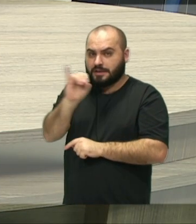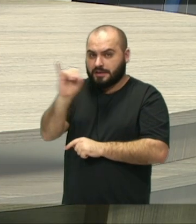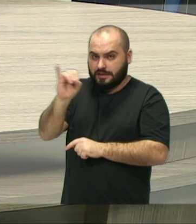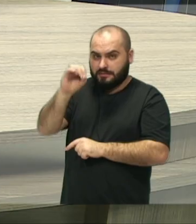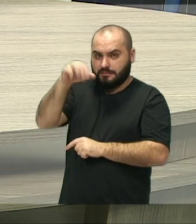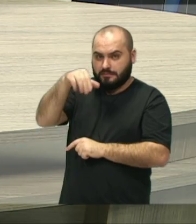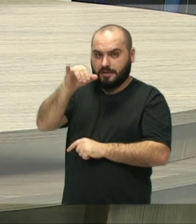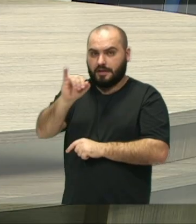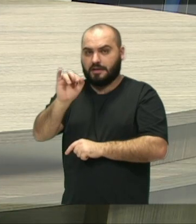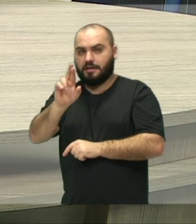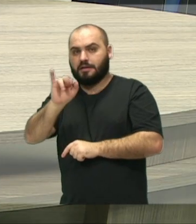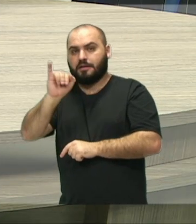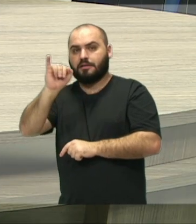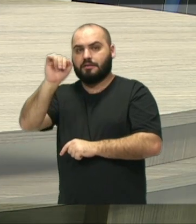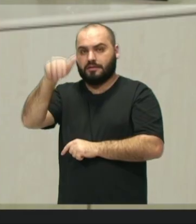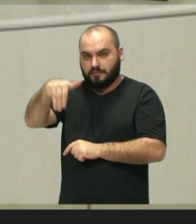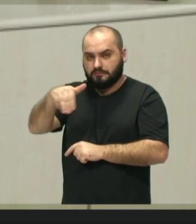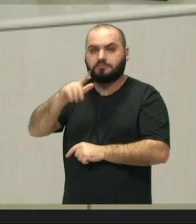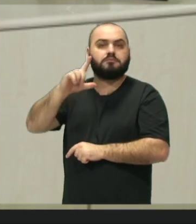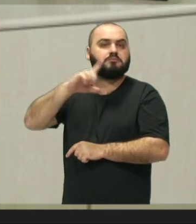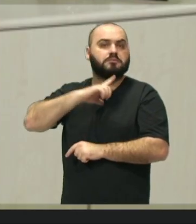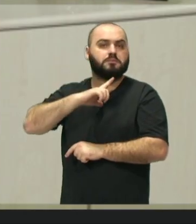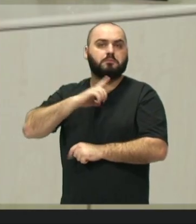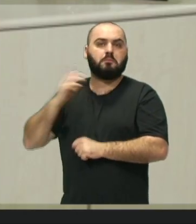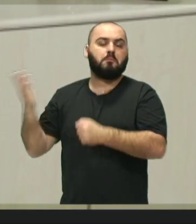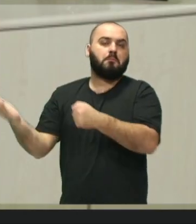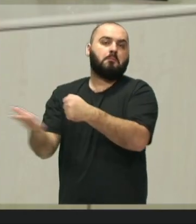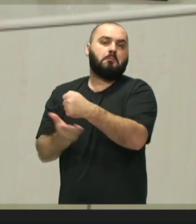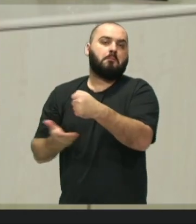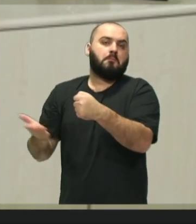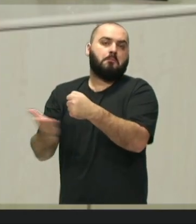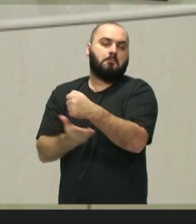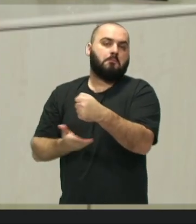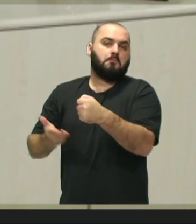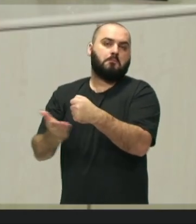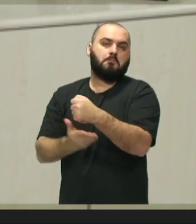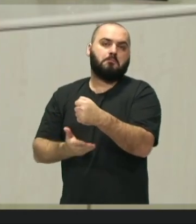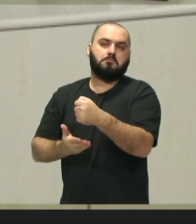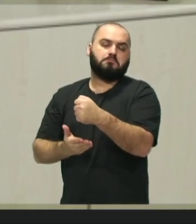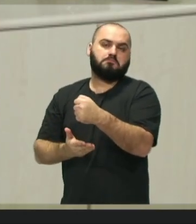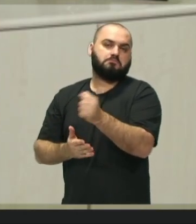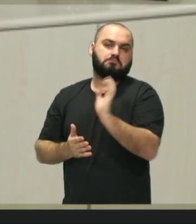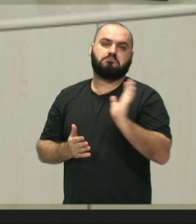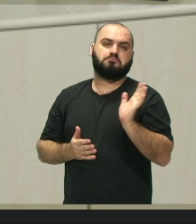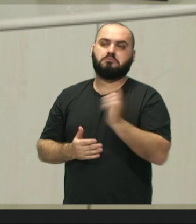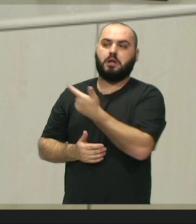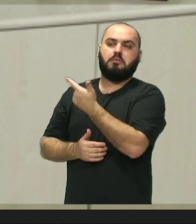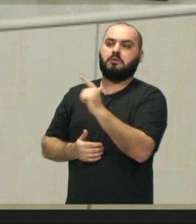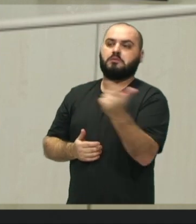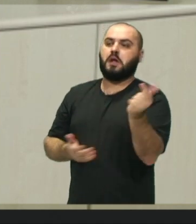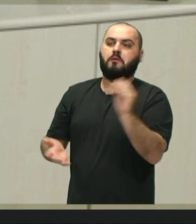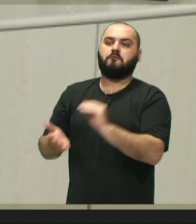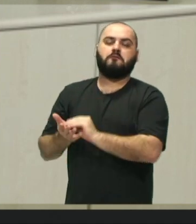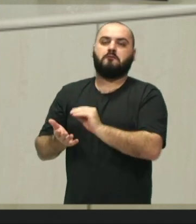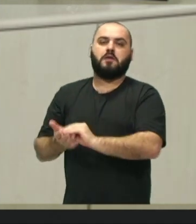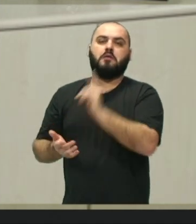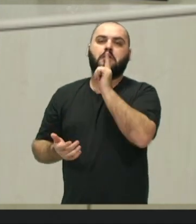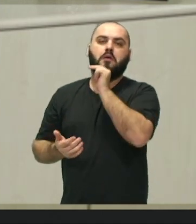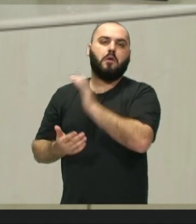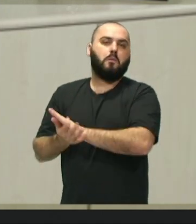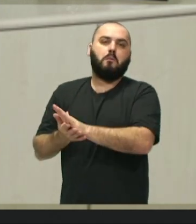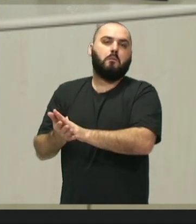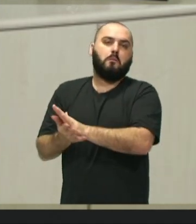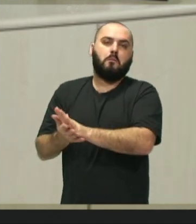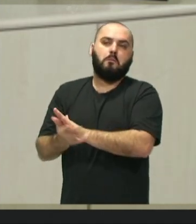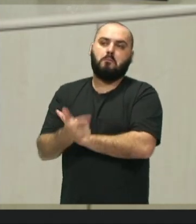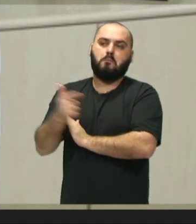ele apresenta uma classe que é padronizada de acordo com a Agência Nacional de Águas, e a gente não tem essa previsão de escassez aqui para